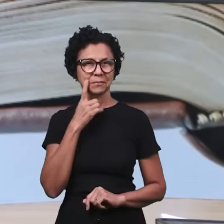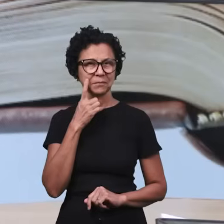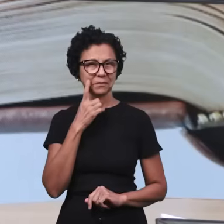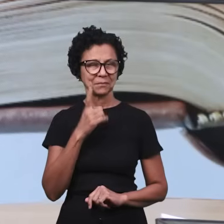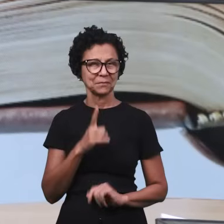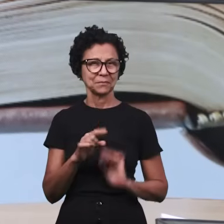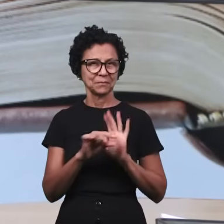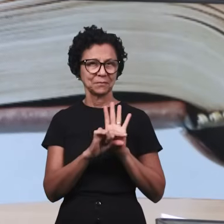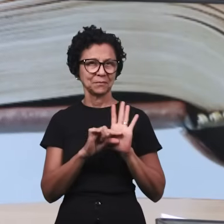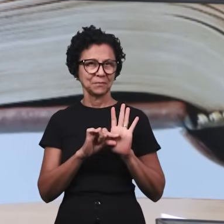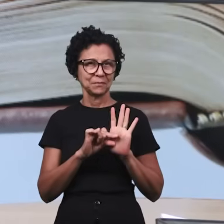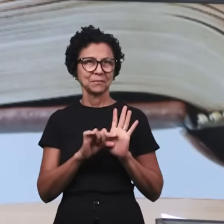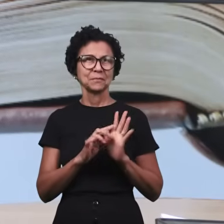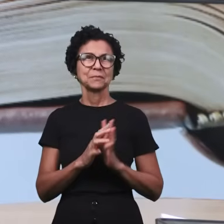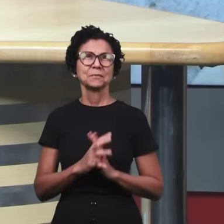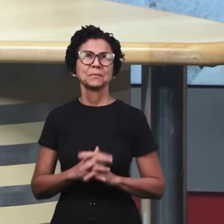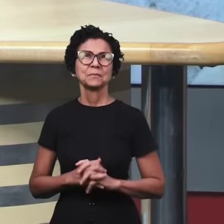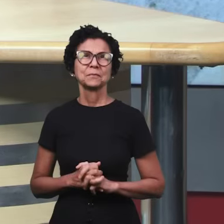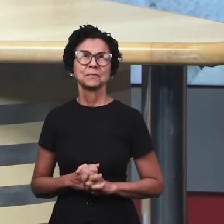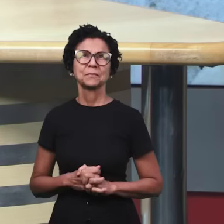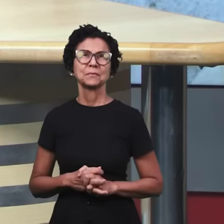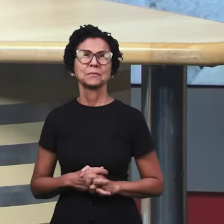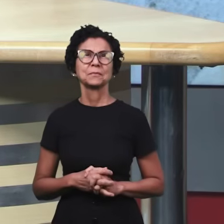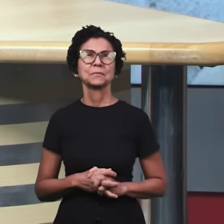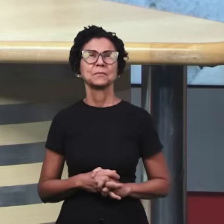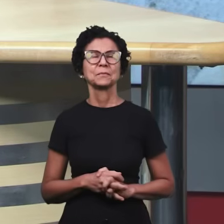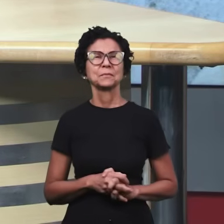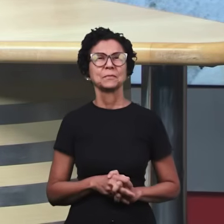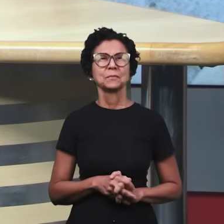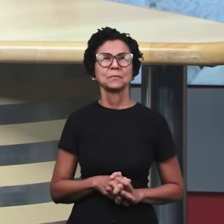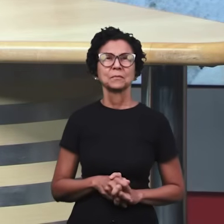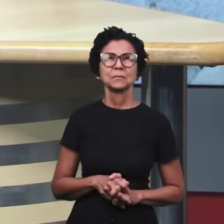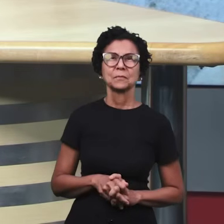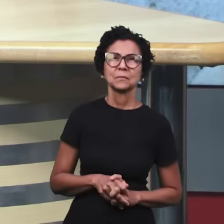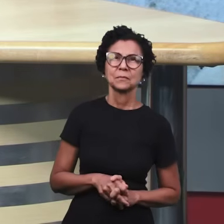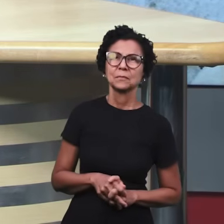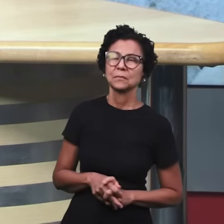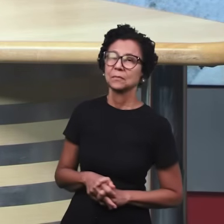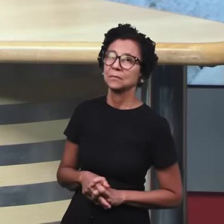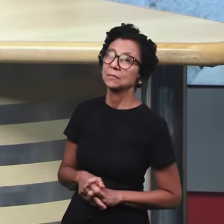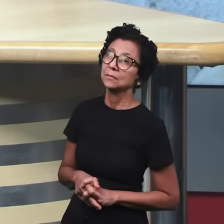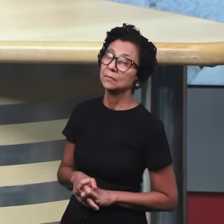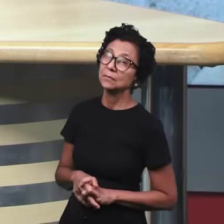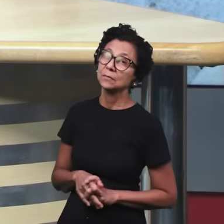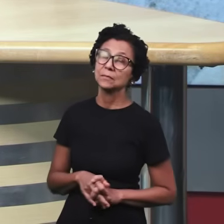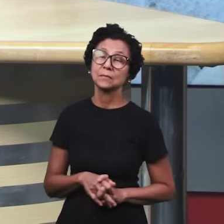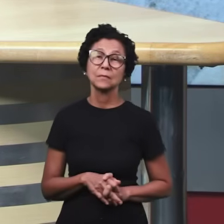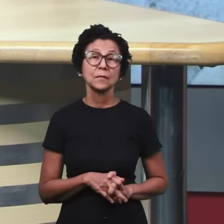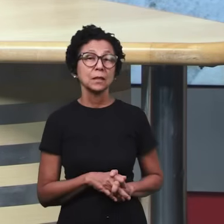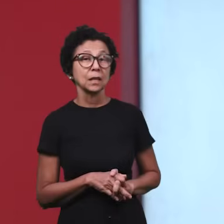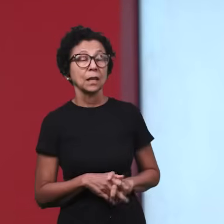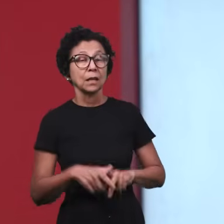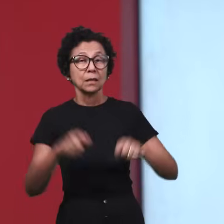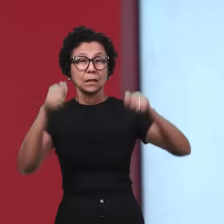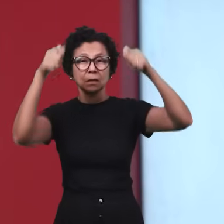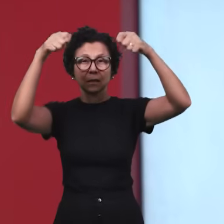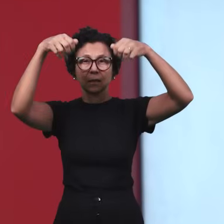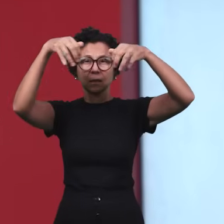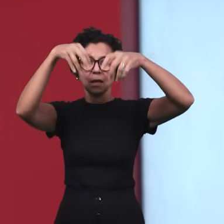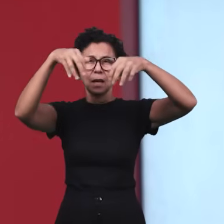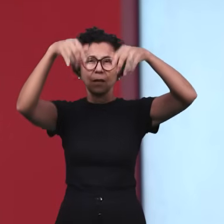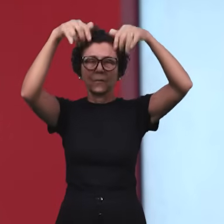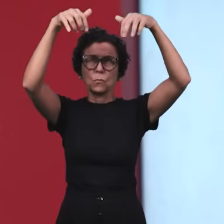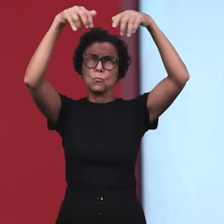ela não teme, né, Cris? A neve, aí como a Andréia falou, a frieza espiritual, um momento profético que nós vivemos